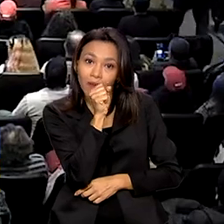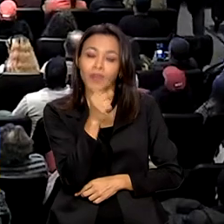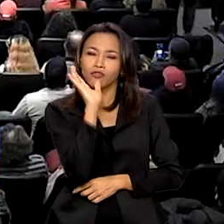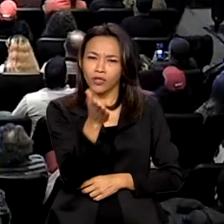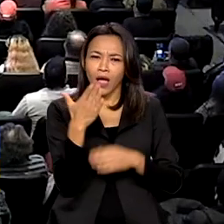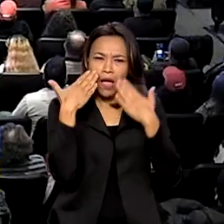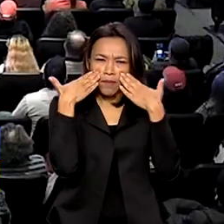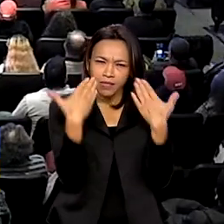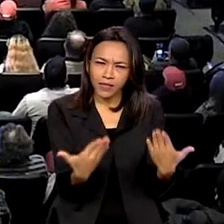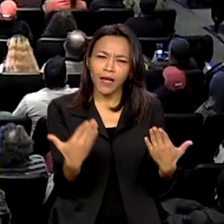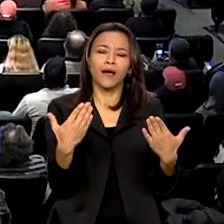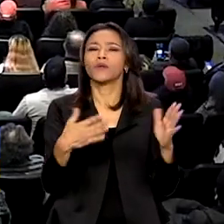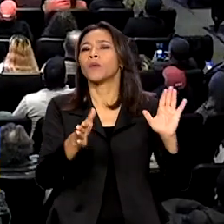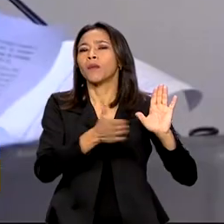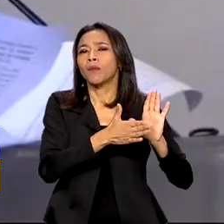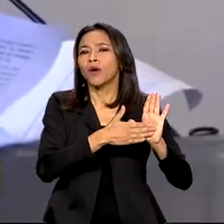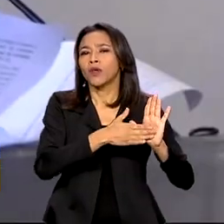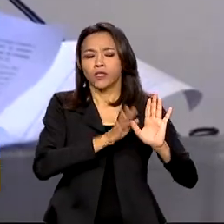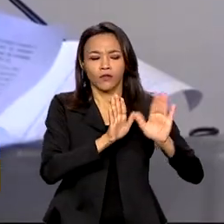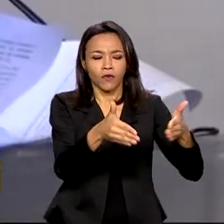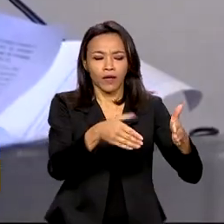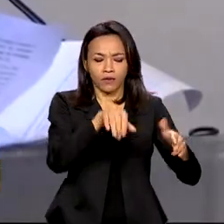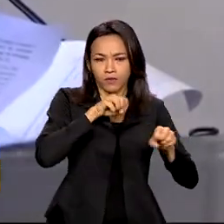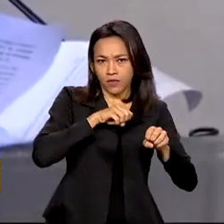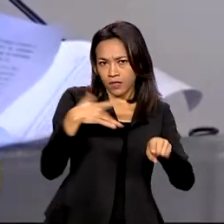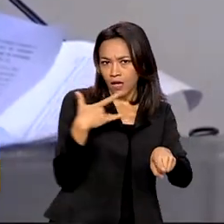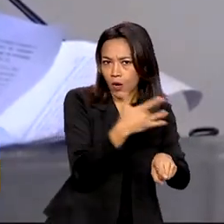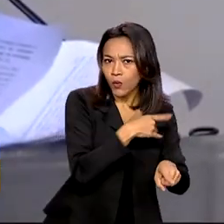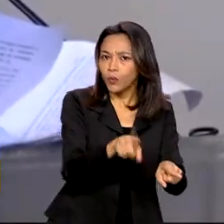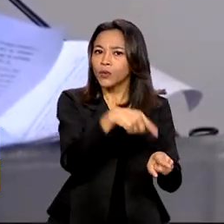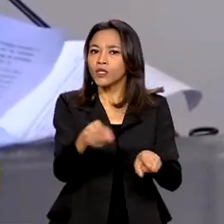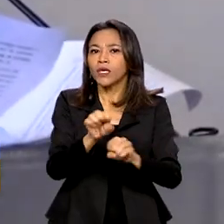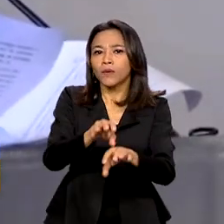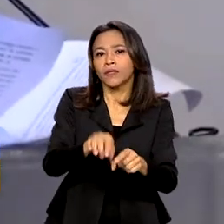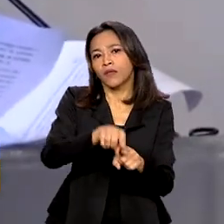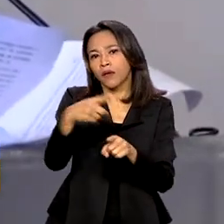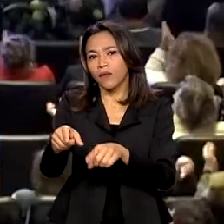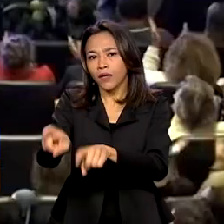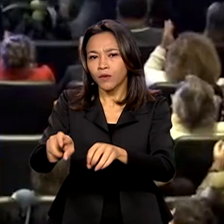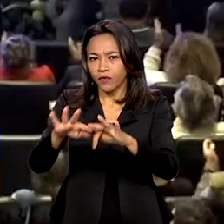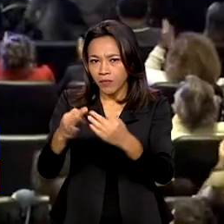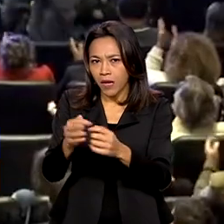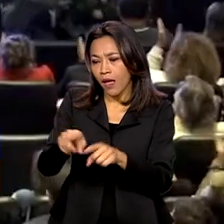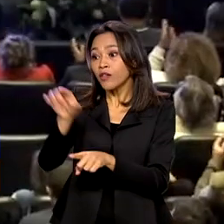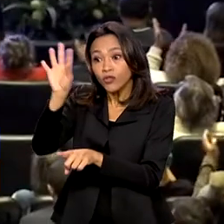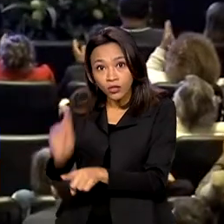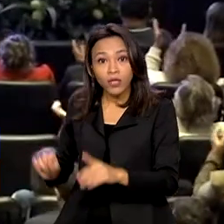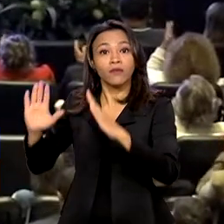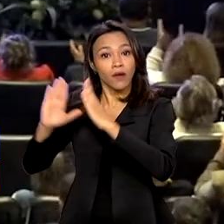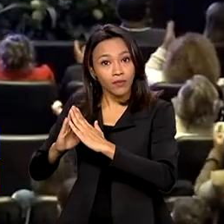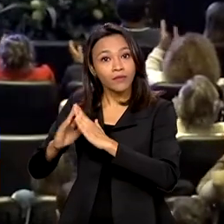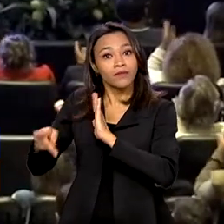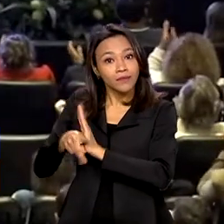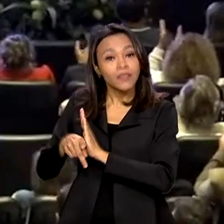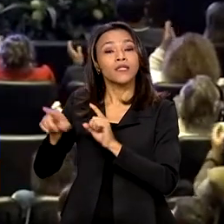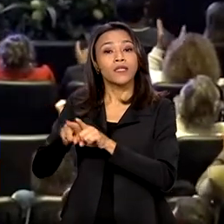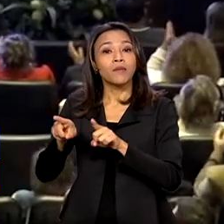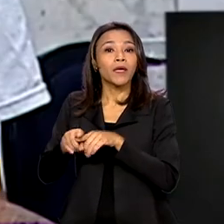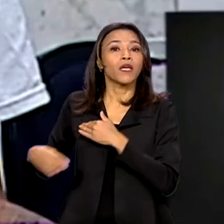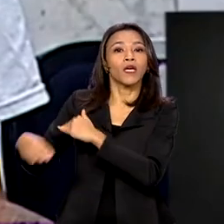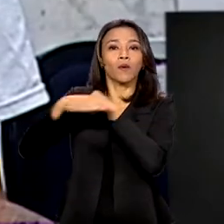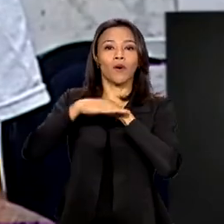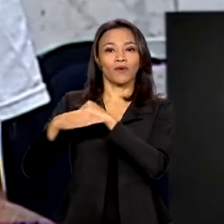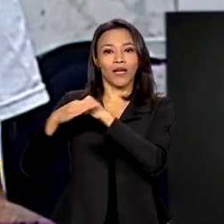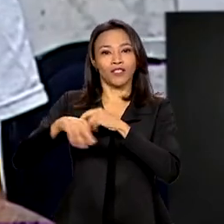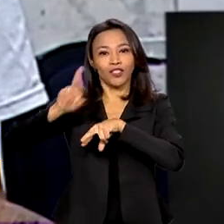apresentadas demandas em áreas como saúde, educação, agricultura familiar, direito à moradia e à igualdade de gênero e raça.